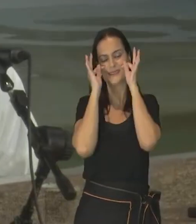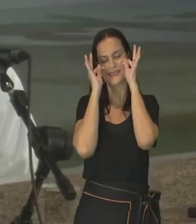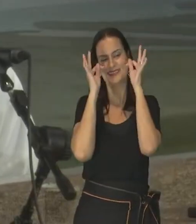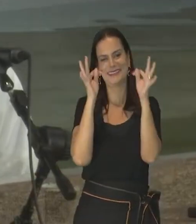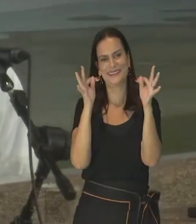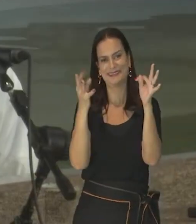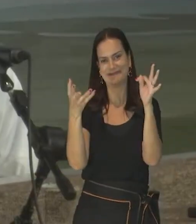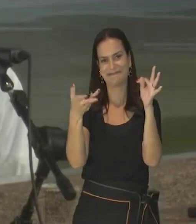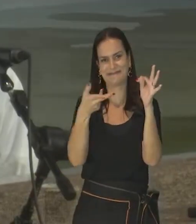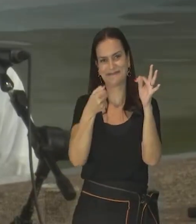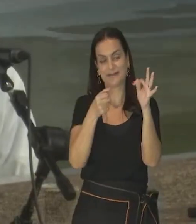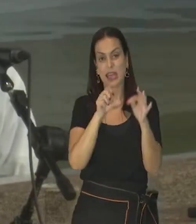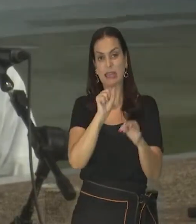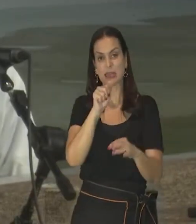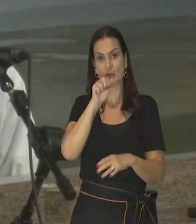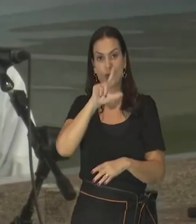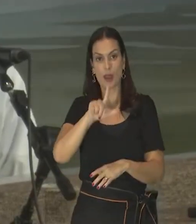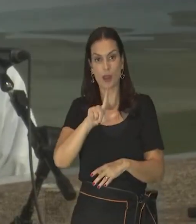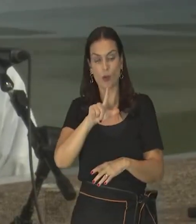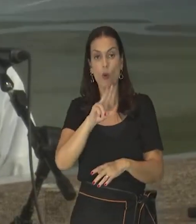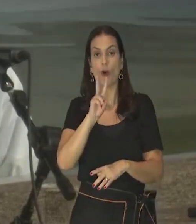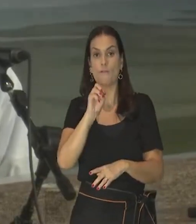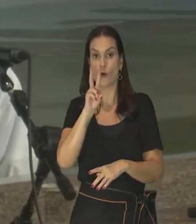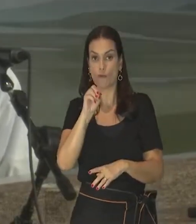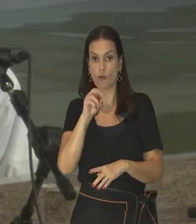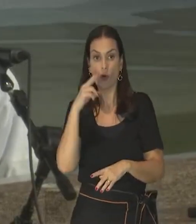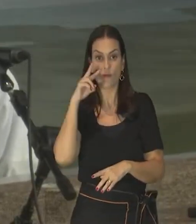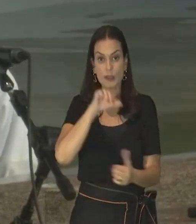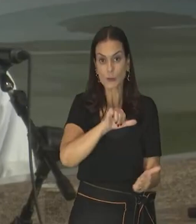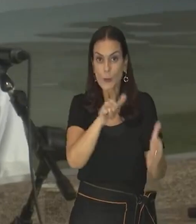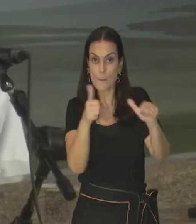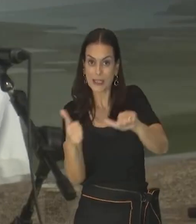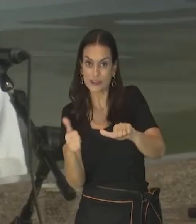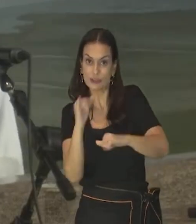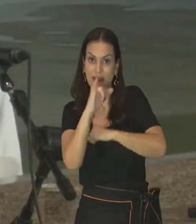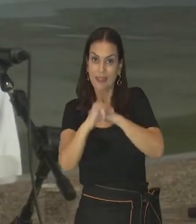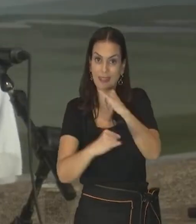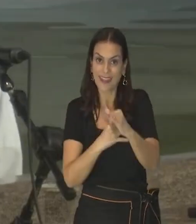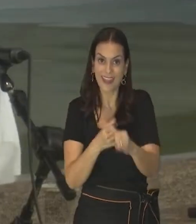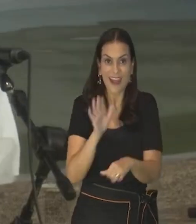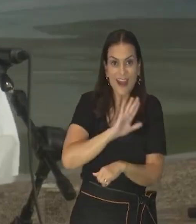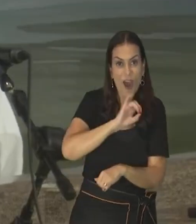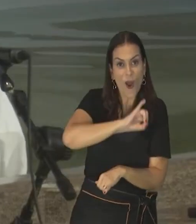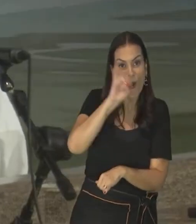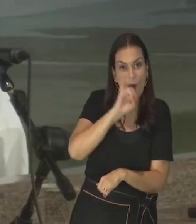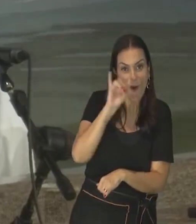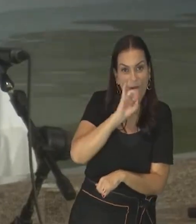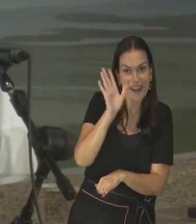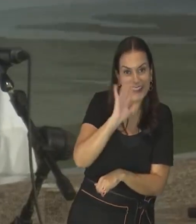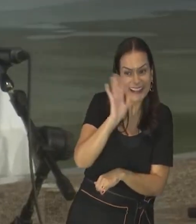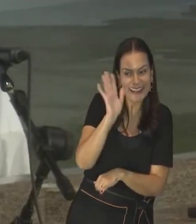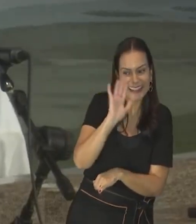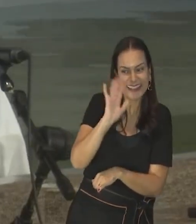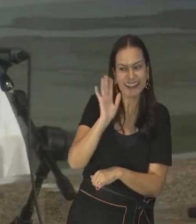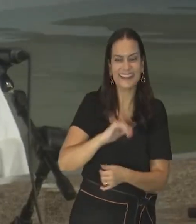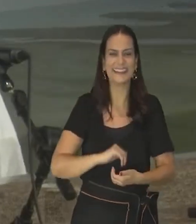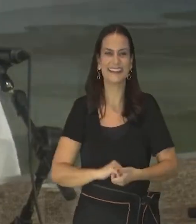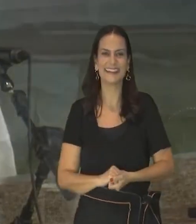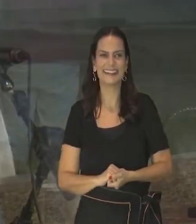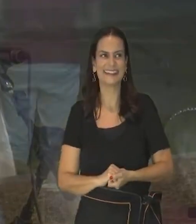testemunho. Samuel, seu vovô está assistindo o batismo de vocês, dá um alô para ele.